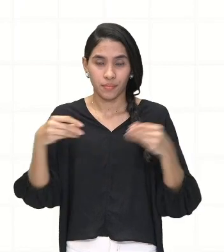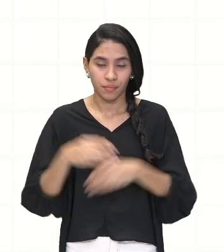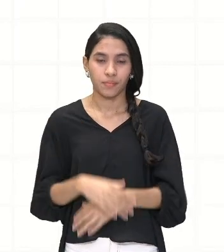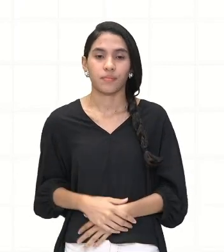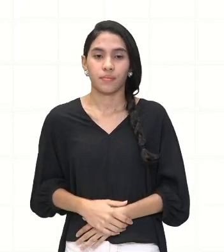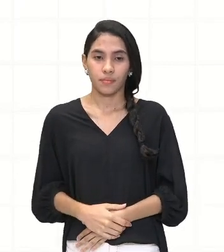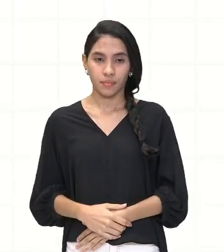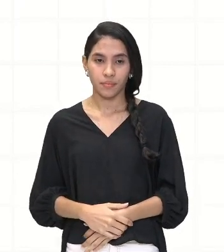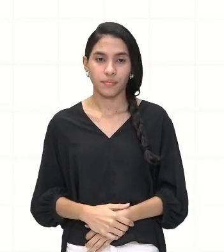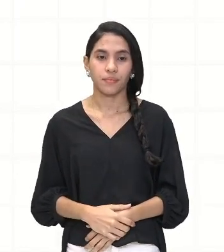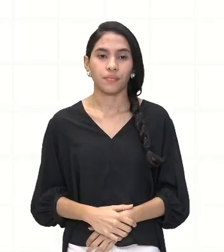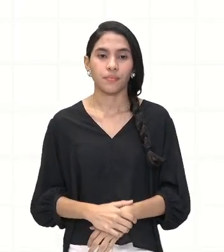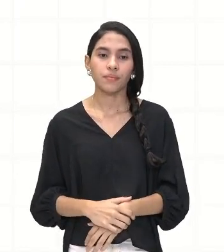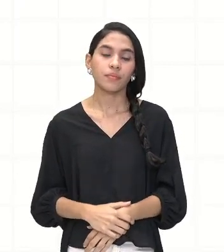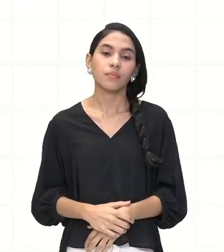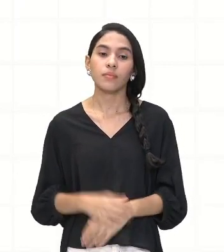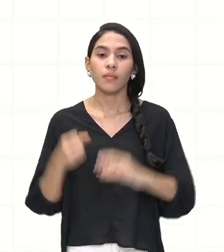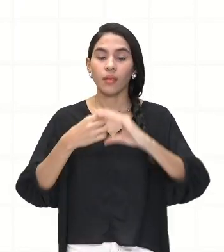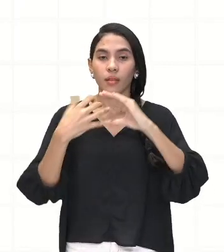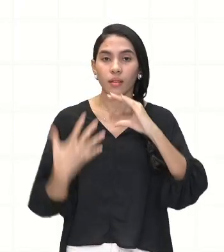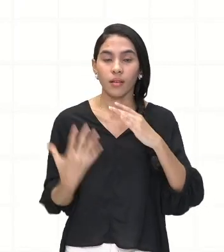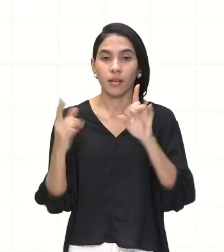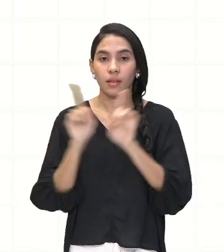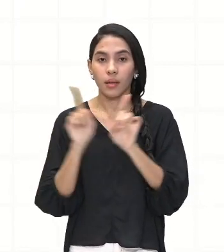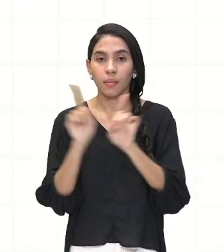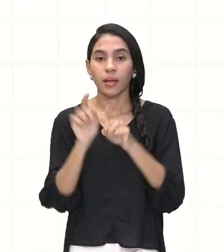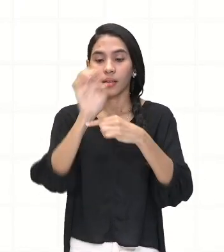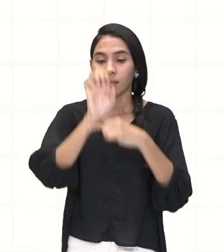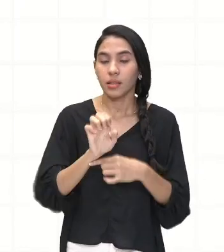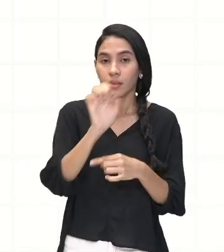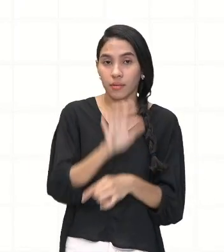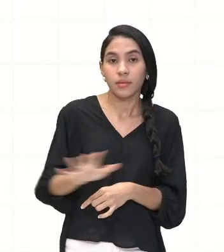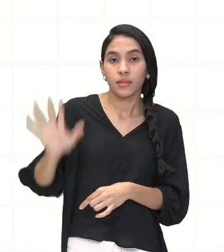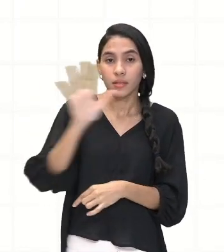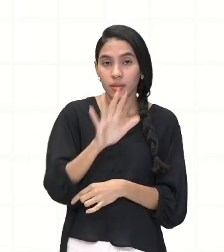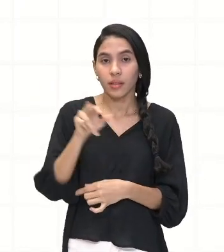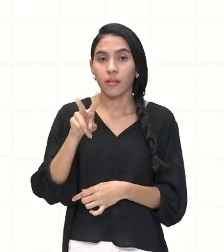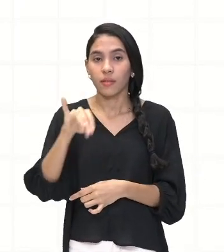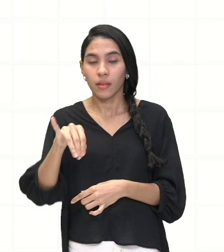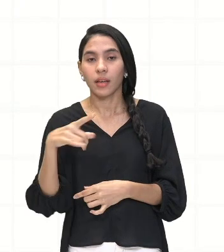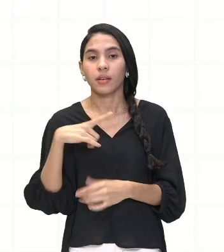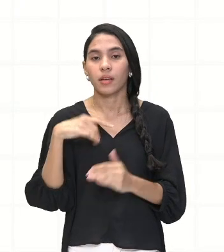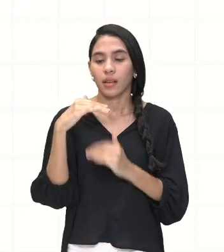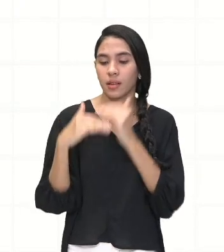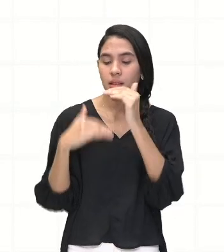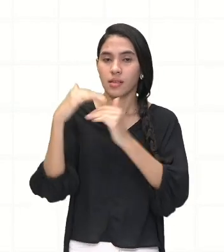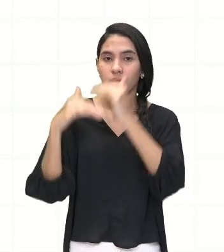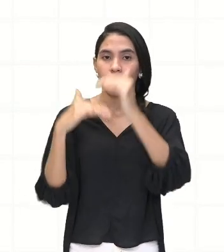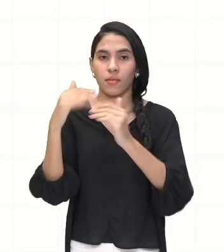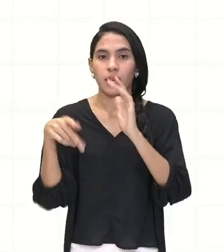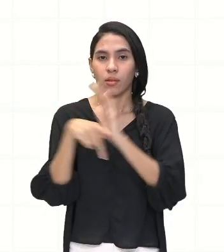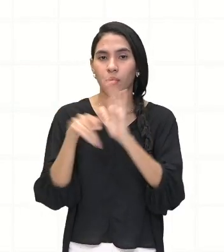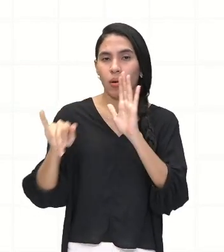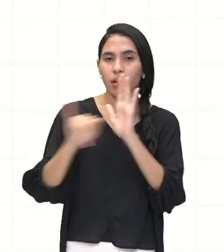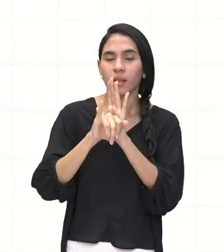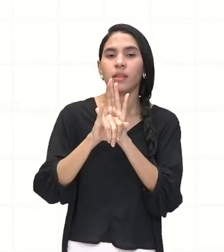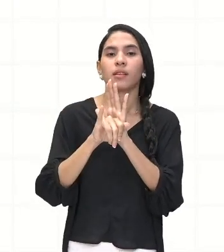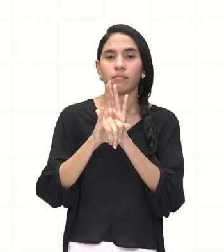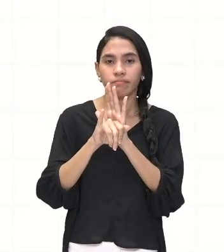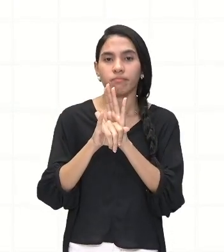feudal. Então, uma das características do Estado Nacional vai ser o desenvolvimento da